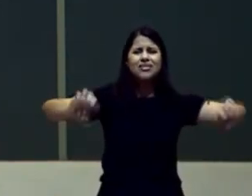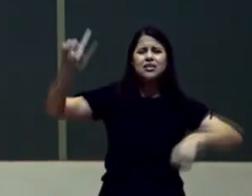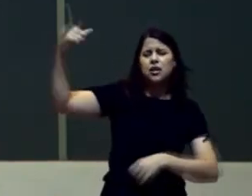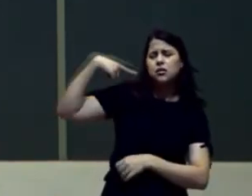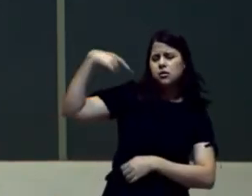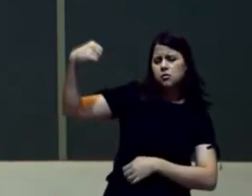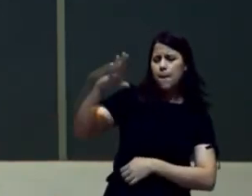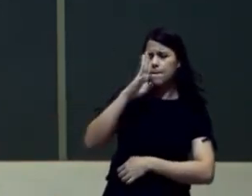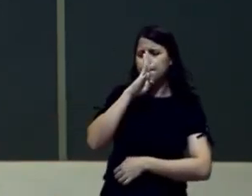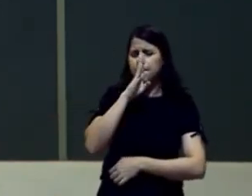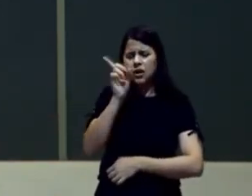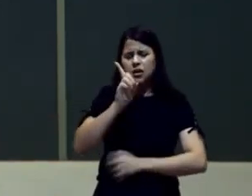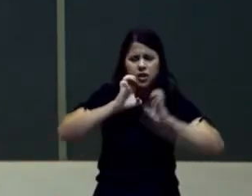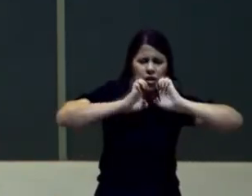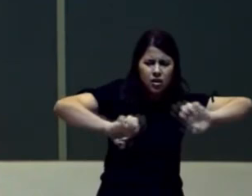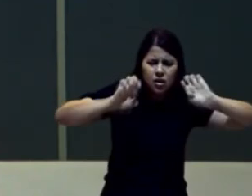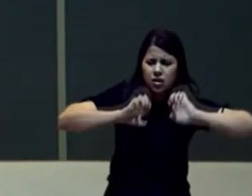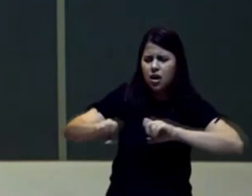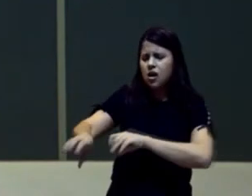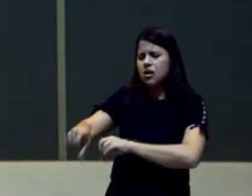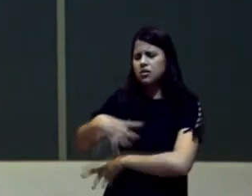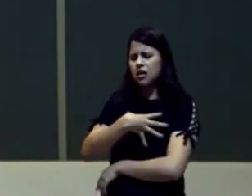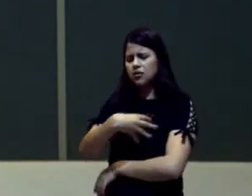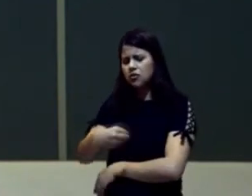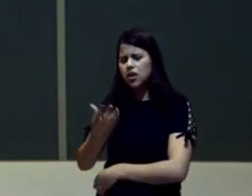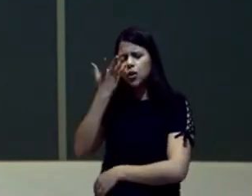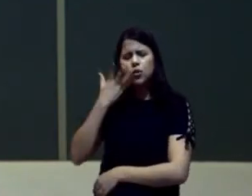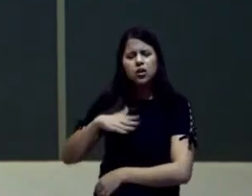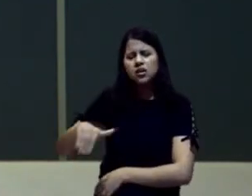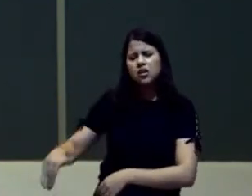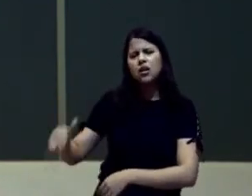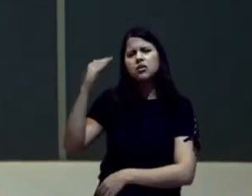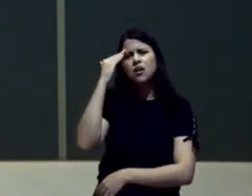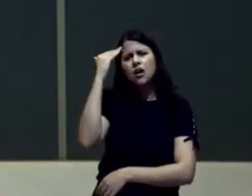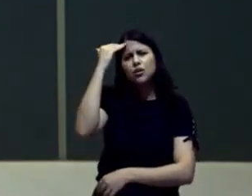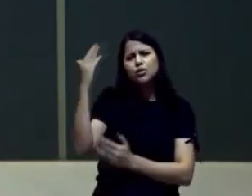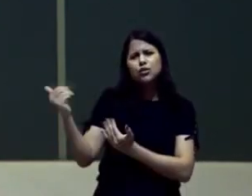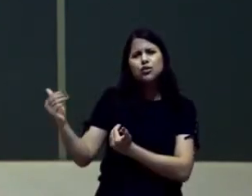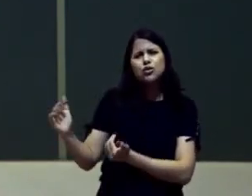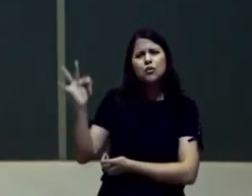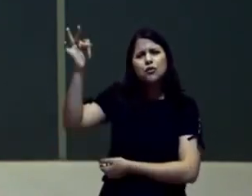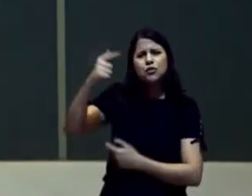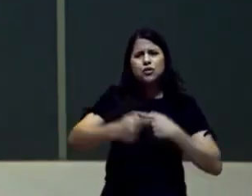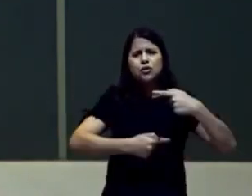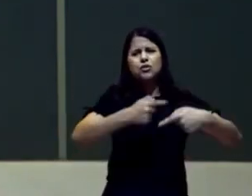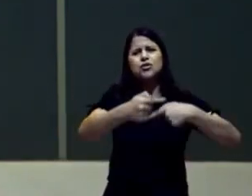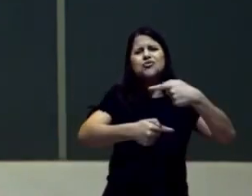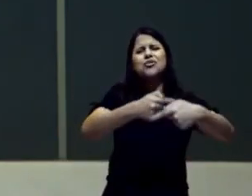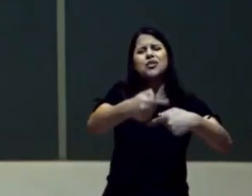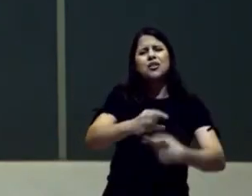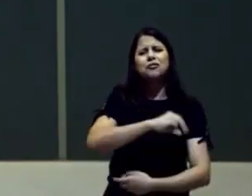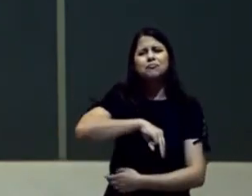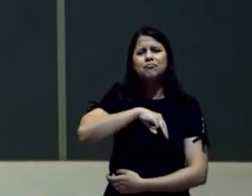vocação aos nossos filhos, aos nossos adolescentes, aos nossos jovens, às gerações que estão vindo. Deus,